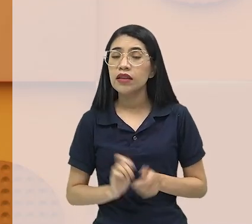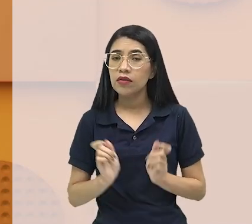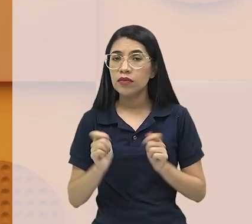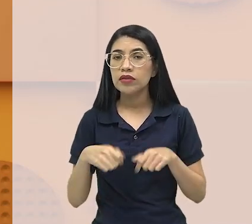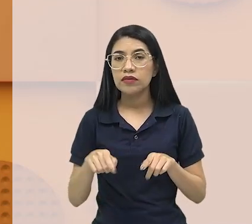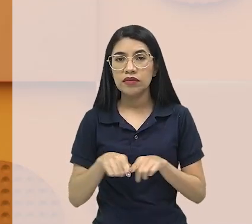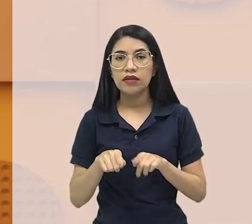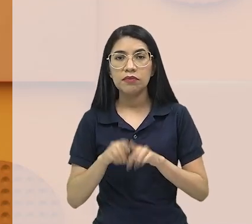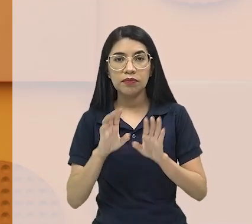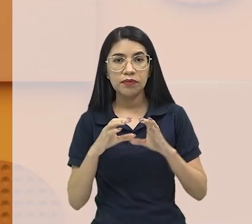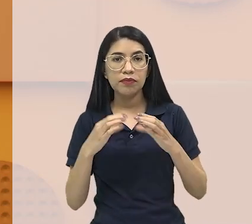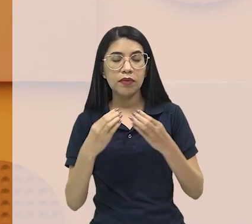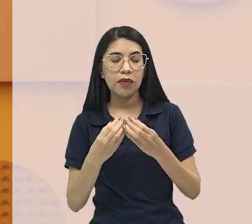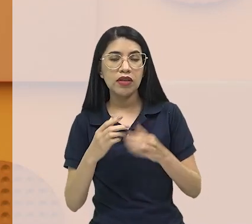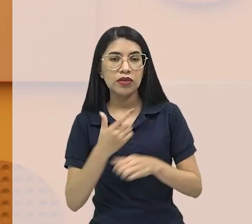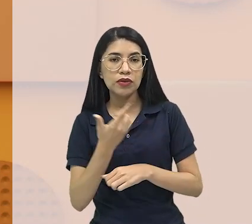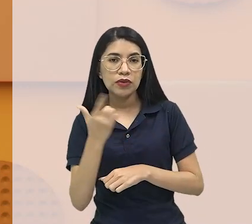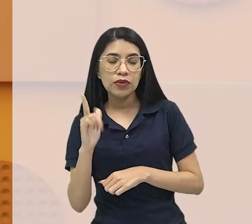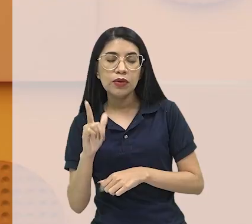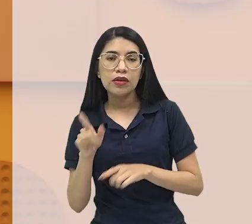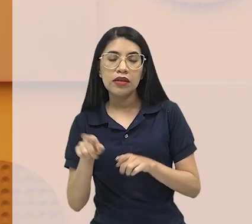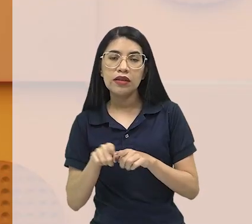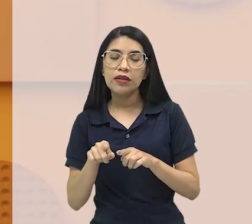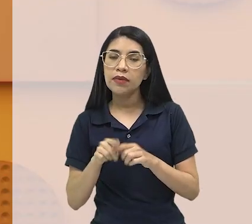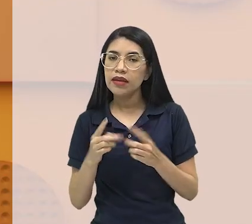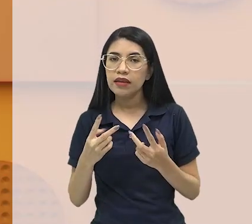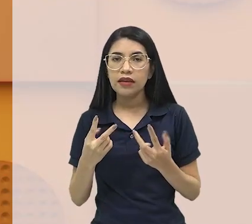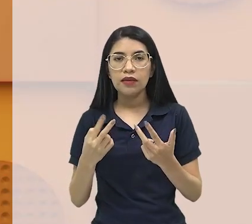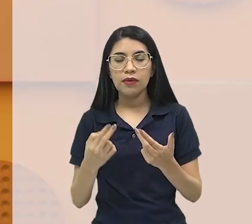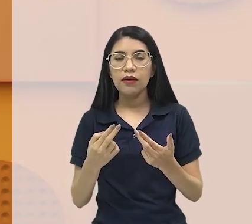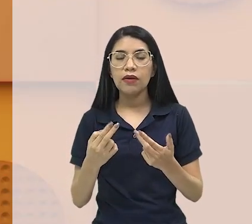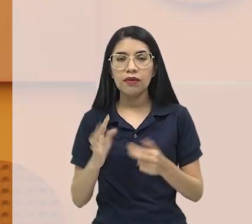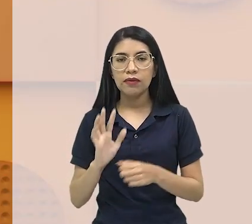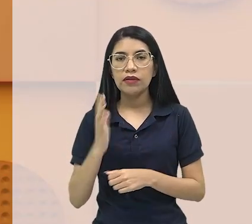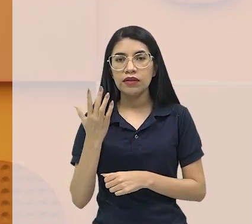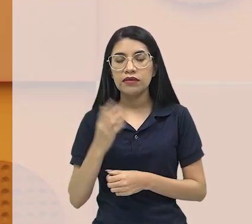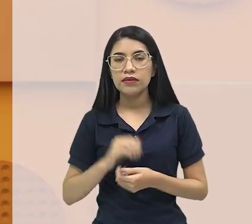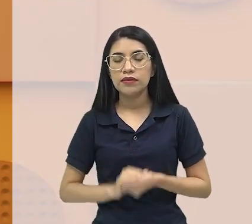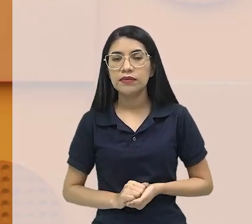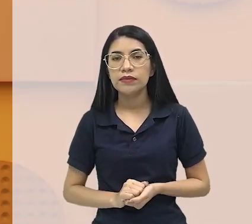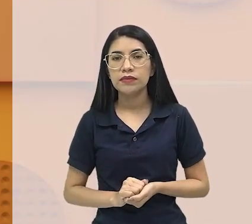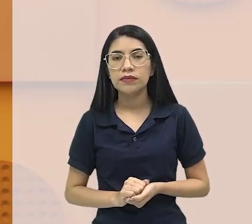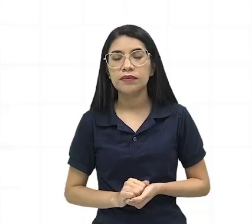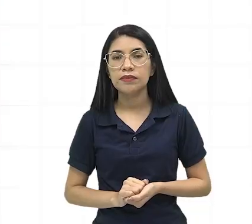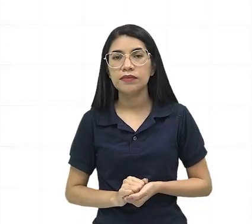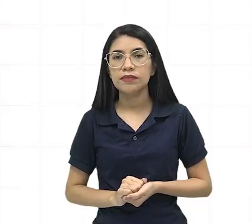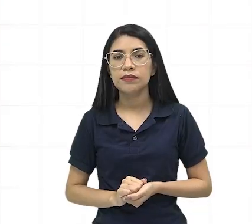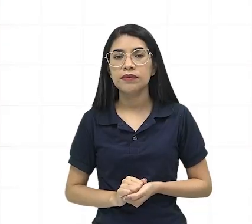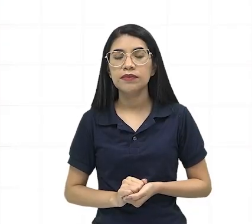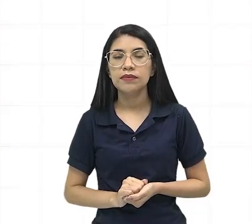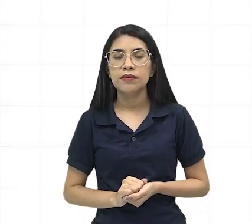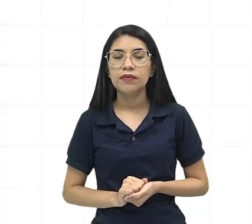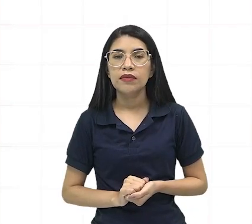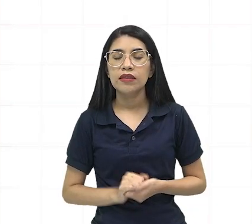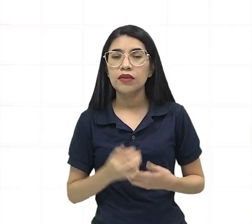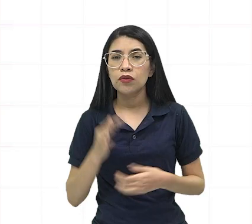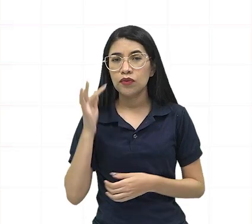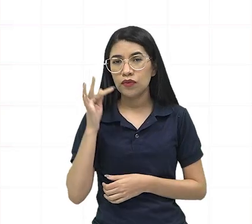as demais comunidades hoje façam o mesmo tipo de processo, não é? Então, considerações para o